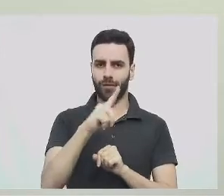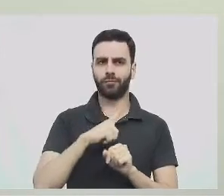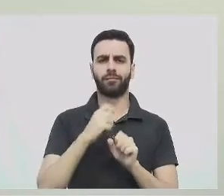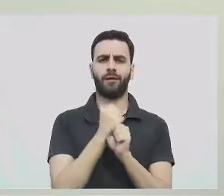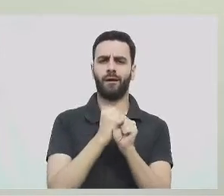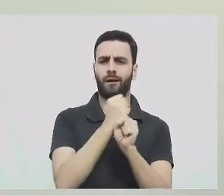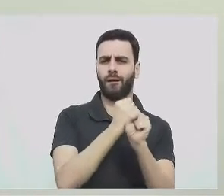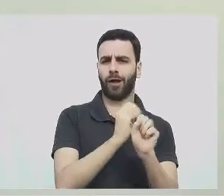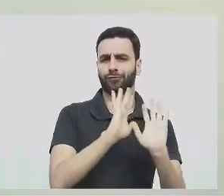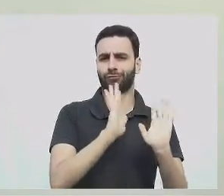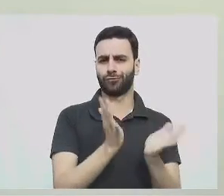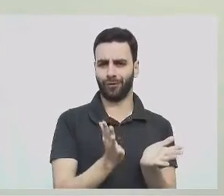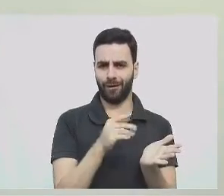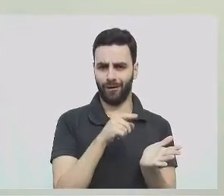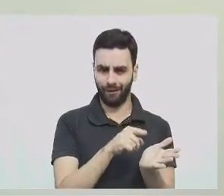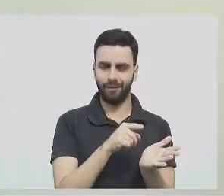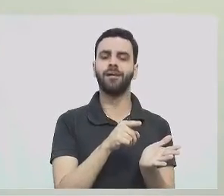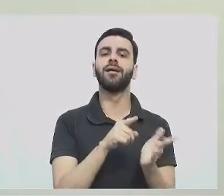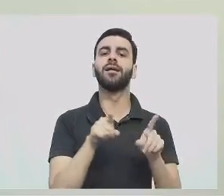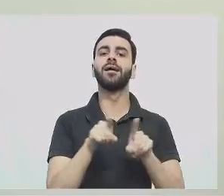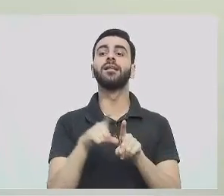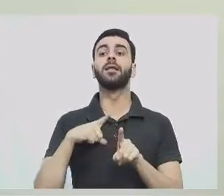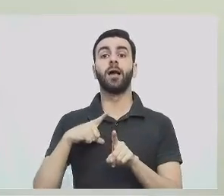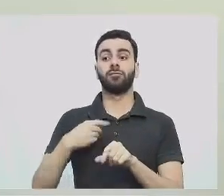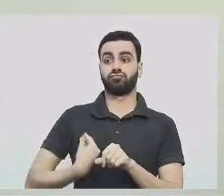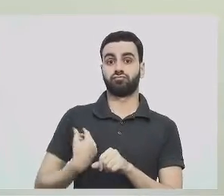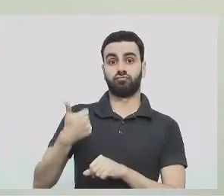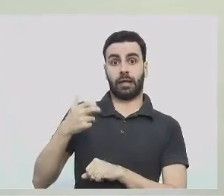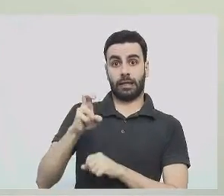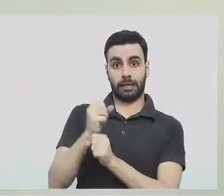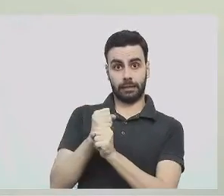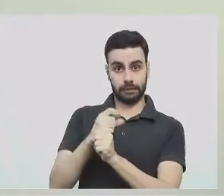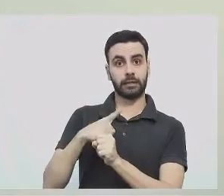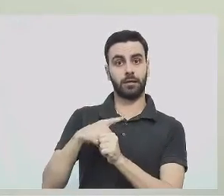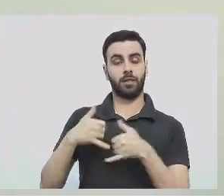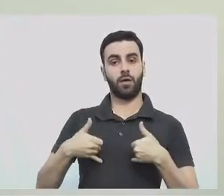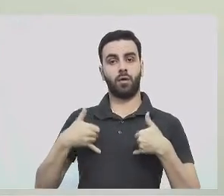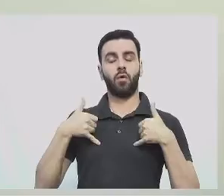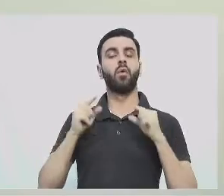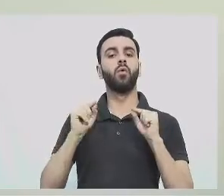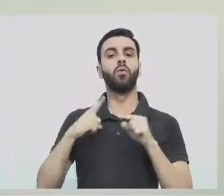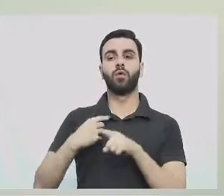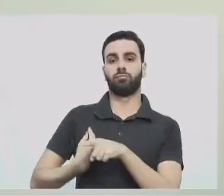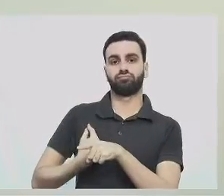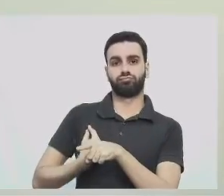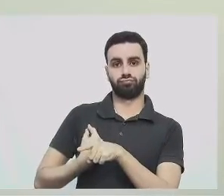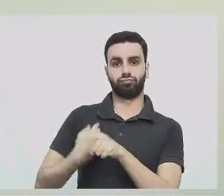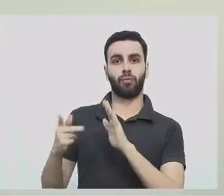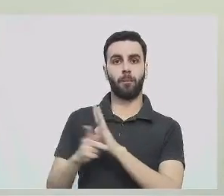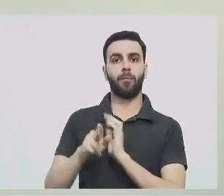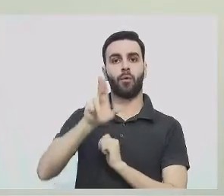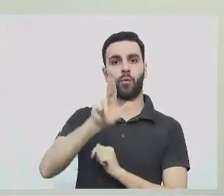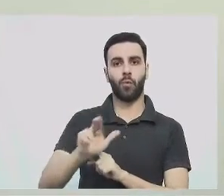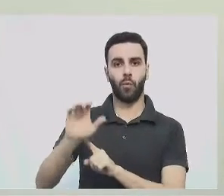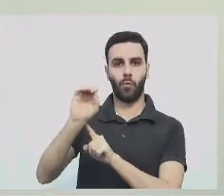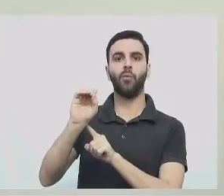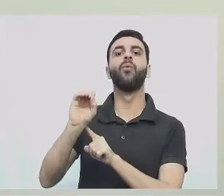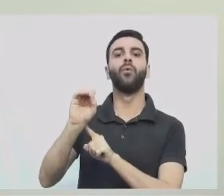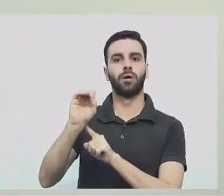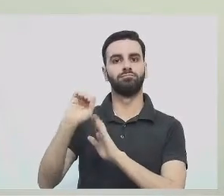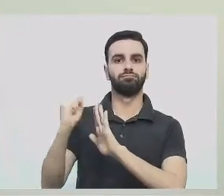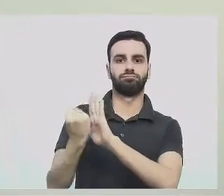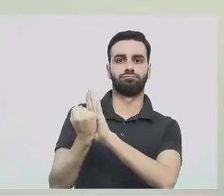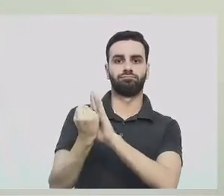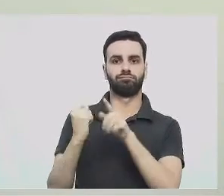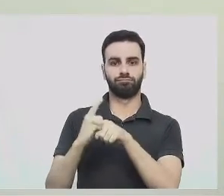de 90 anos, que há 15 anos tem orgulho de contar com a ação